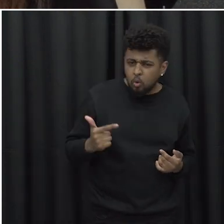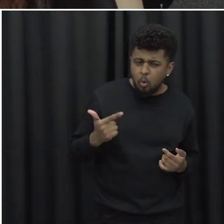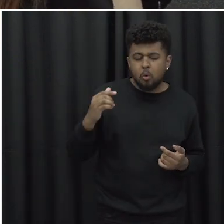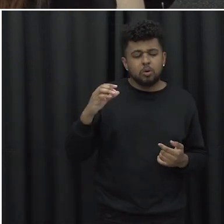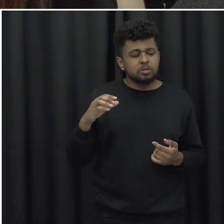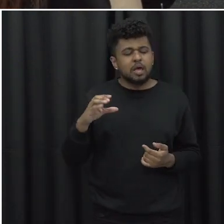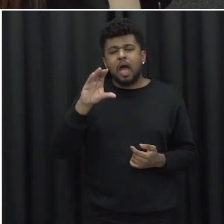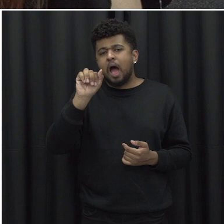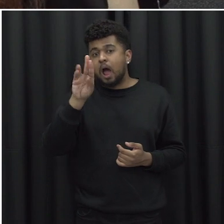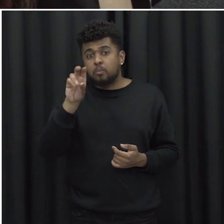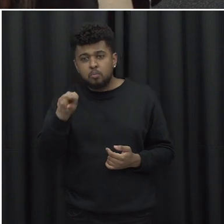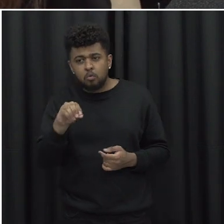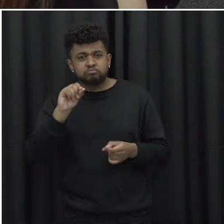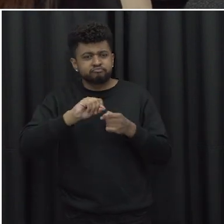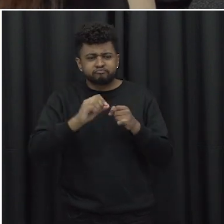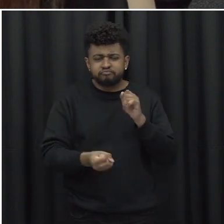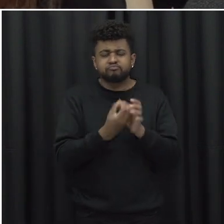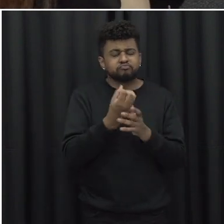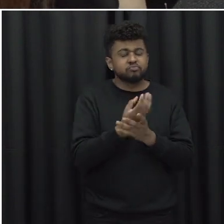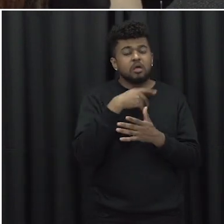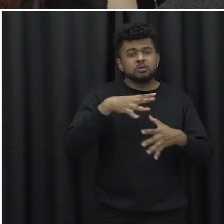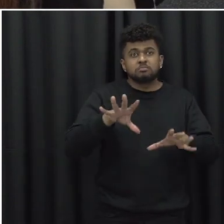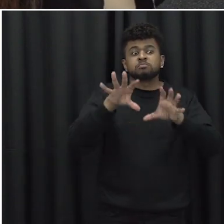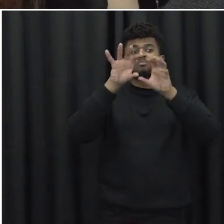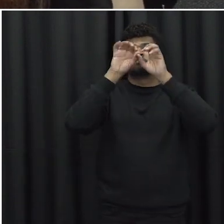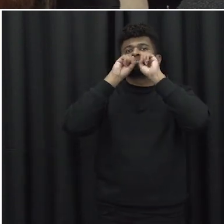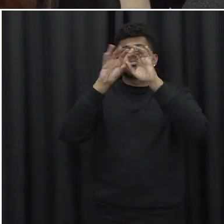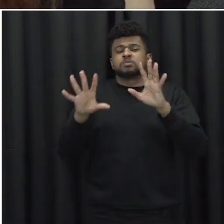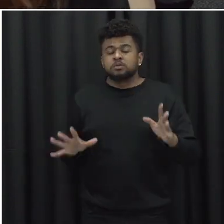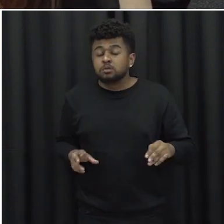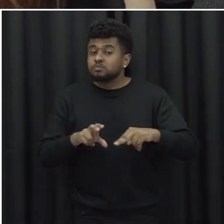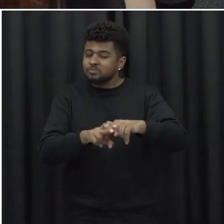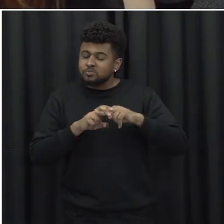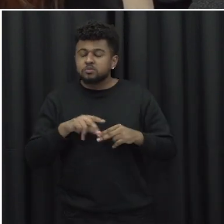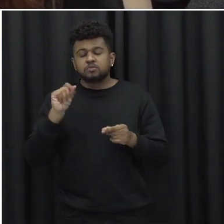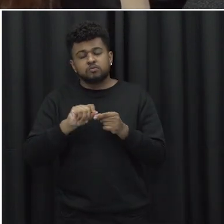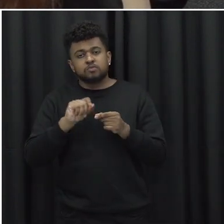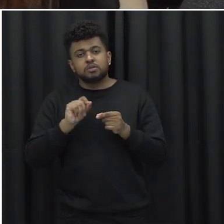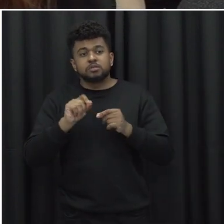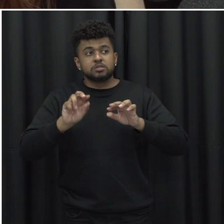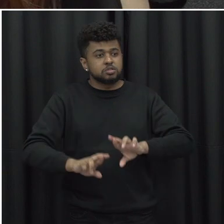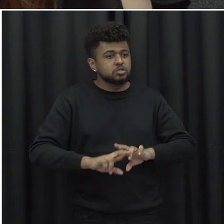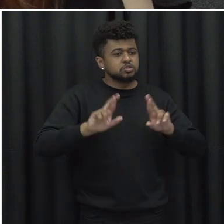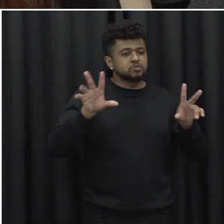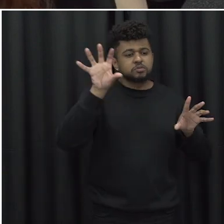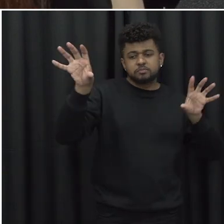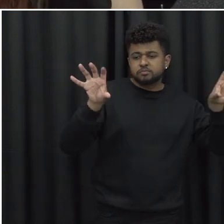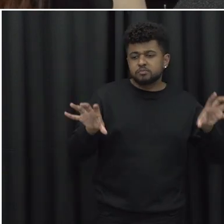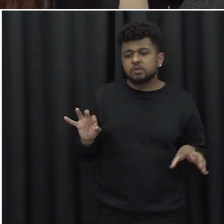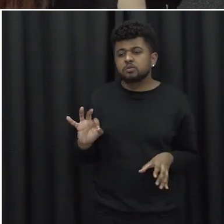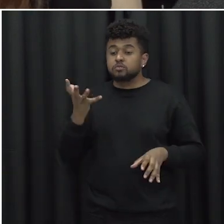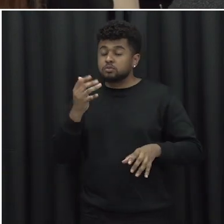muito CO2, monóxido de carbono também sejam gerados e sejam inalados, né? E isso faz com